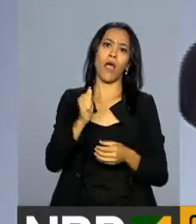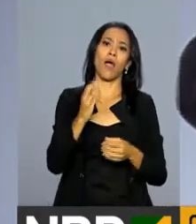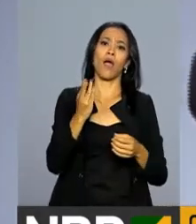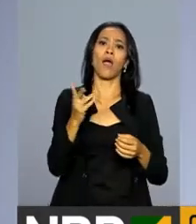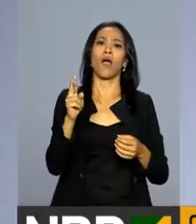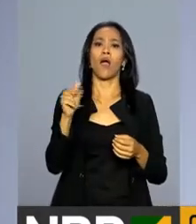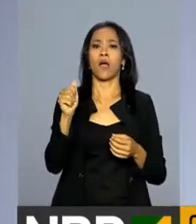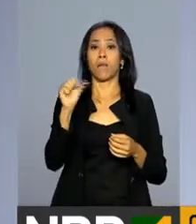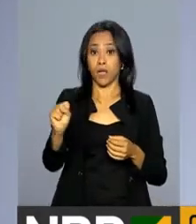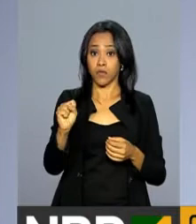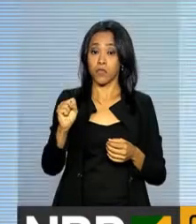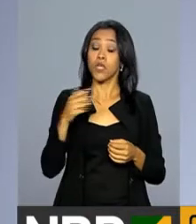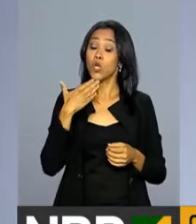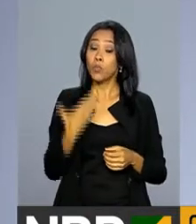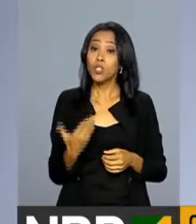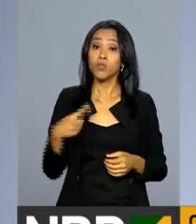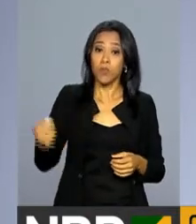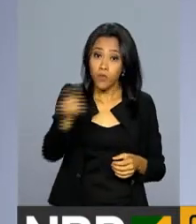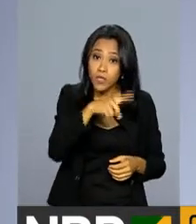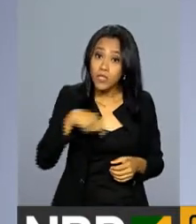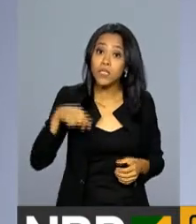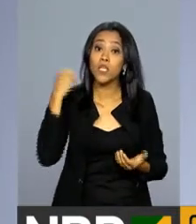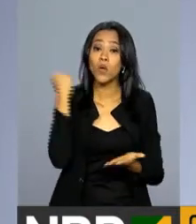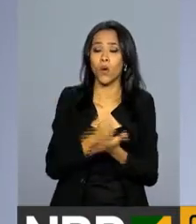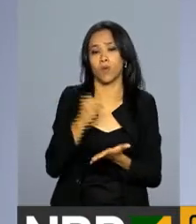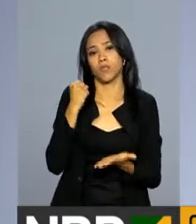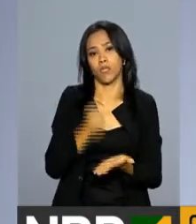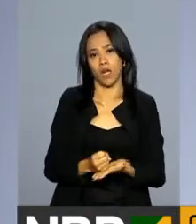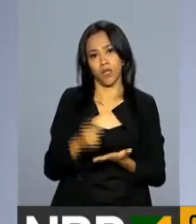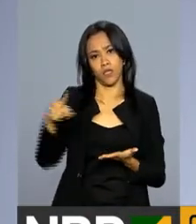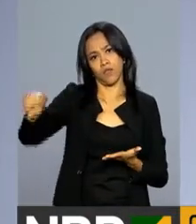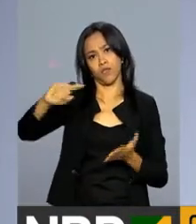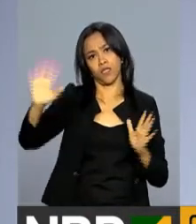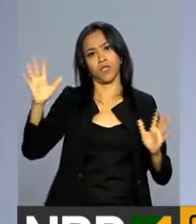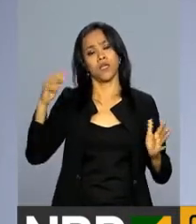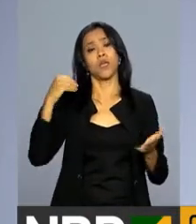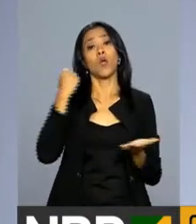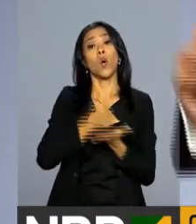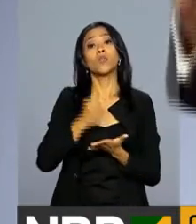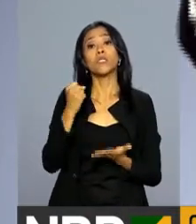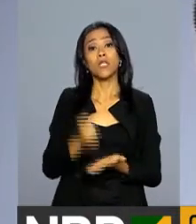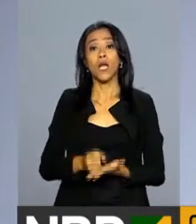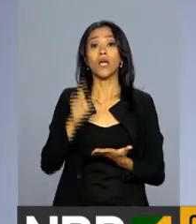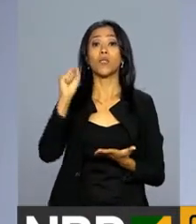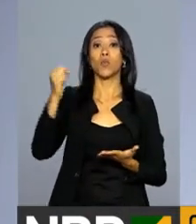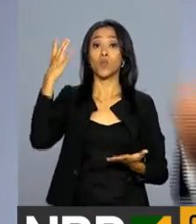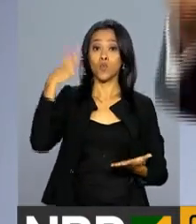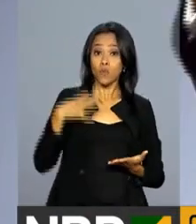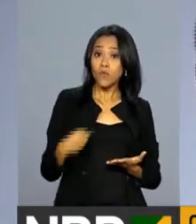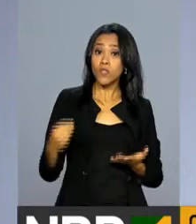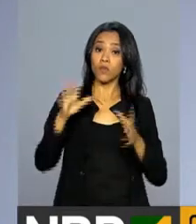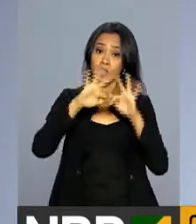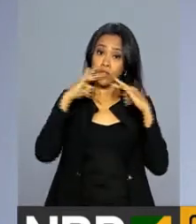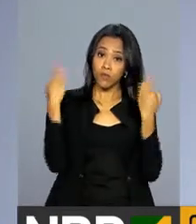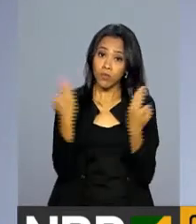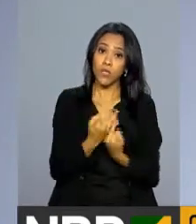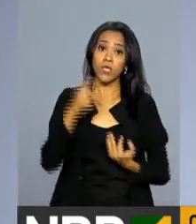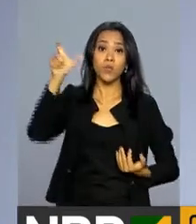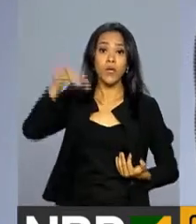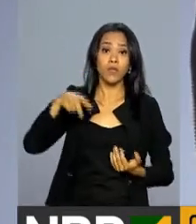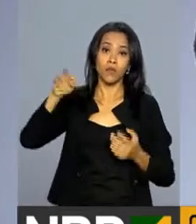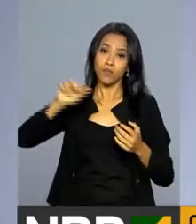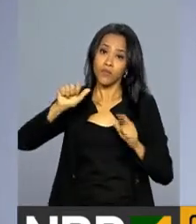contratem né eu vou pedir exatamente que entra em contato para que contratem os filhos das famílias do bolsa família